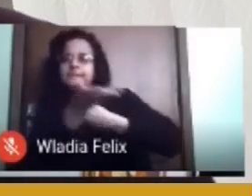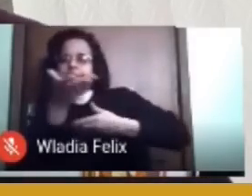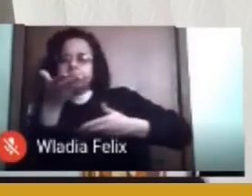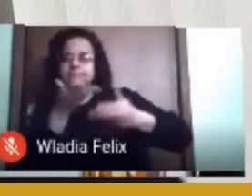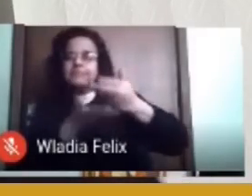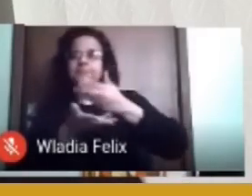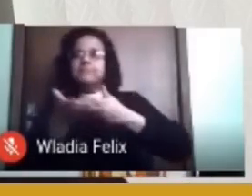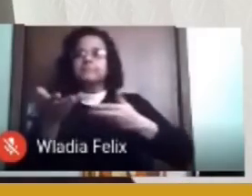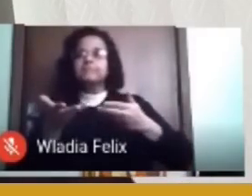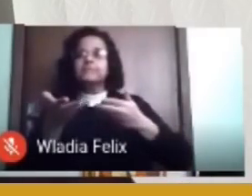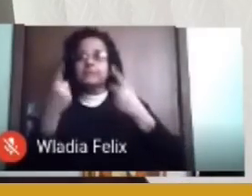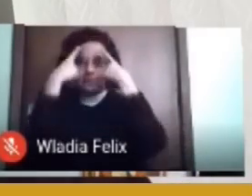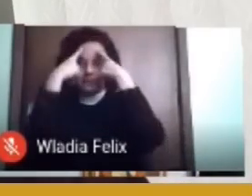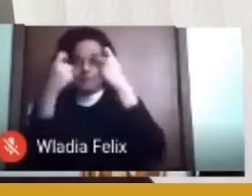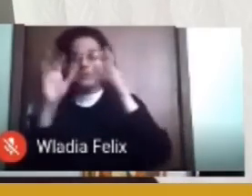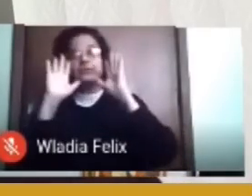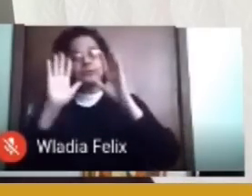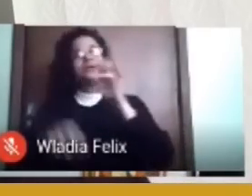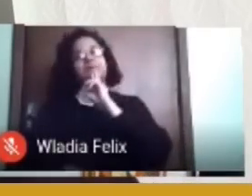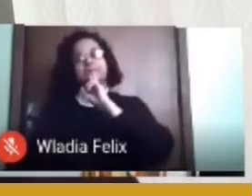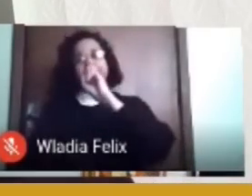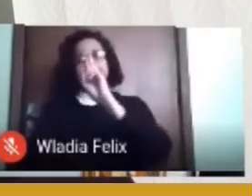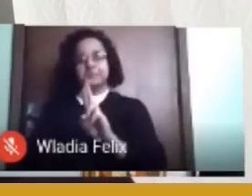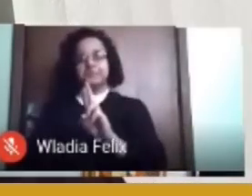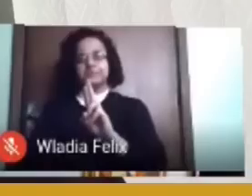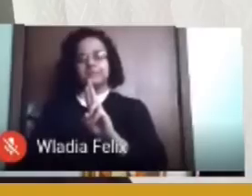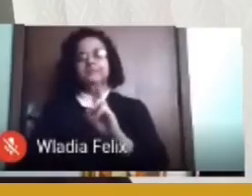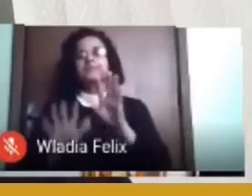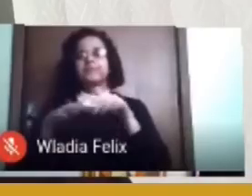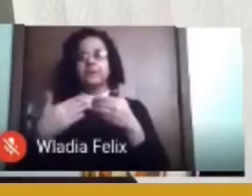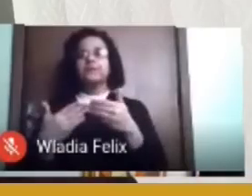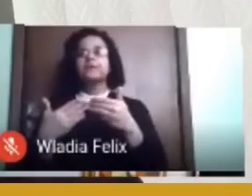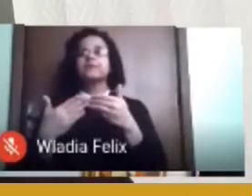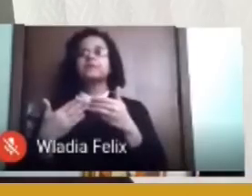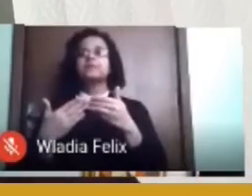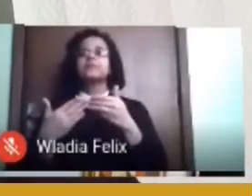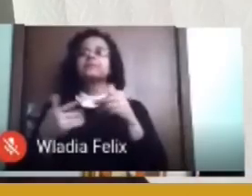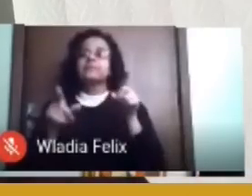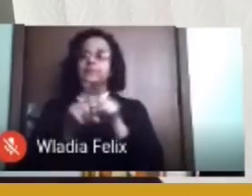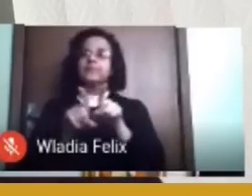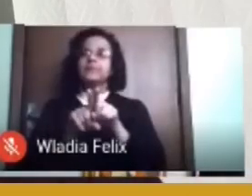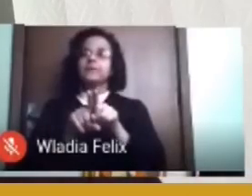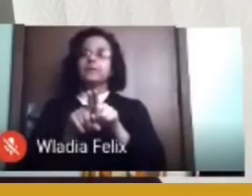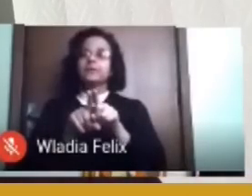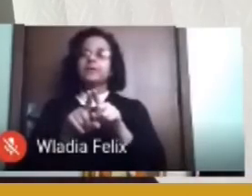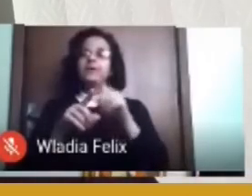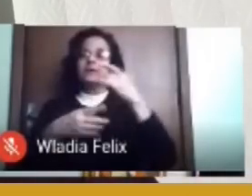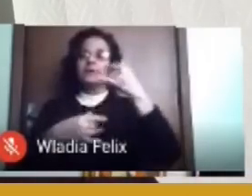podemos, inclusive, a partir dessa live, termos perguntas e respostas para que a gente possa encaminhar da melhor